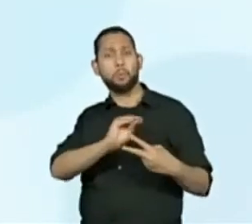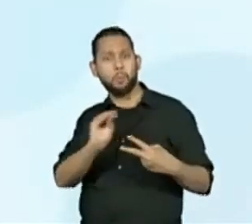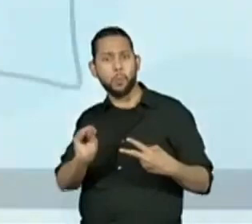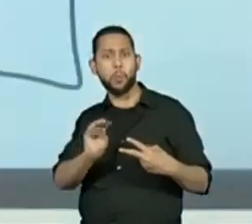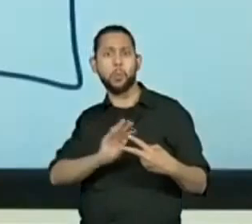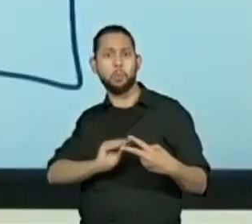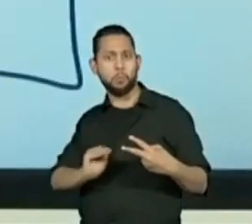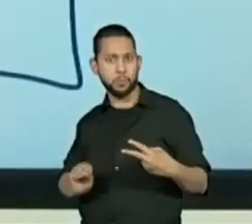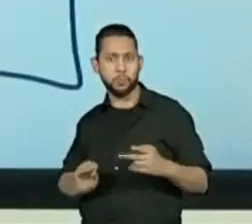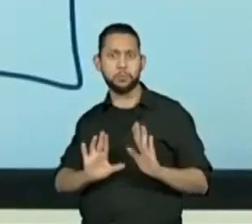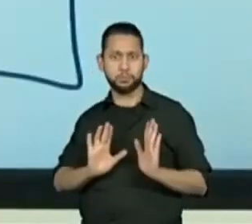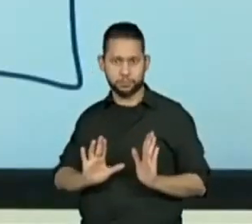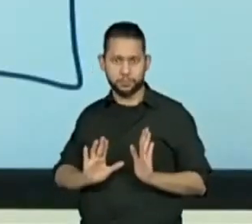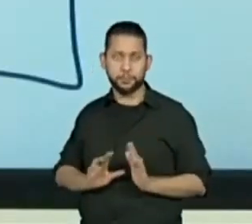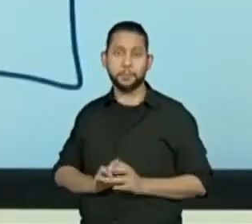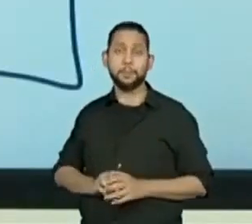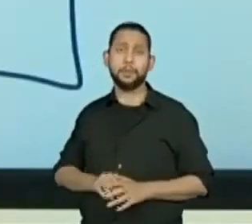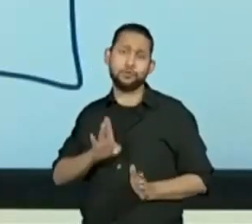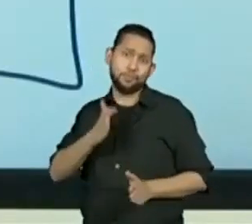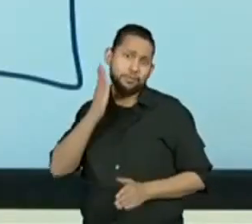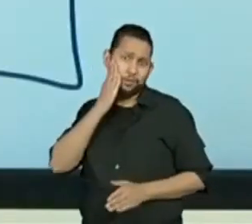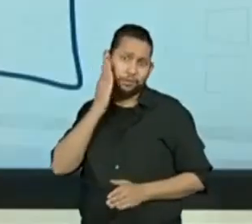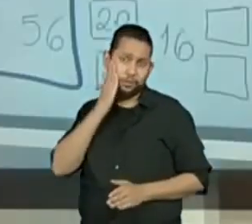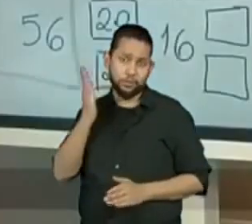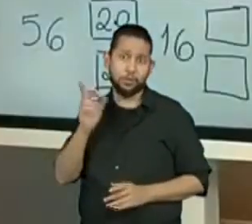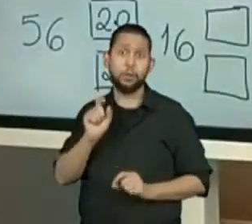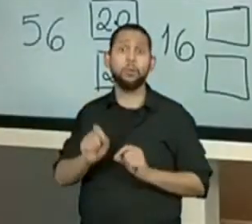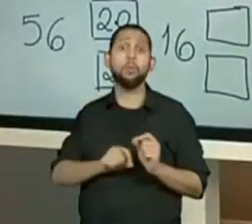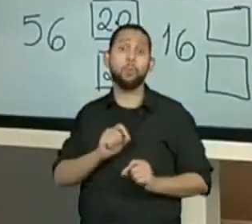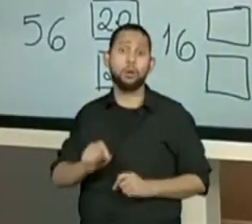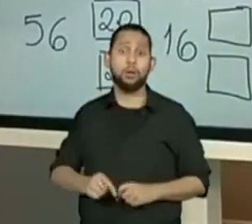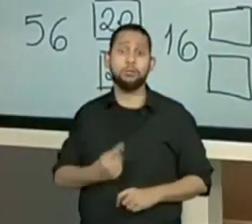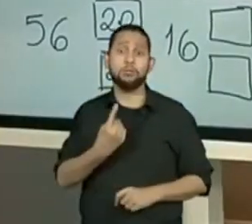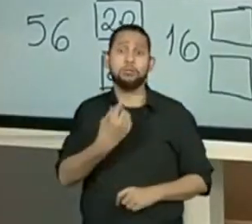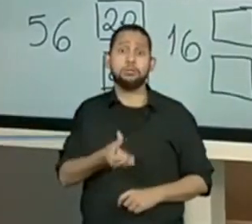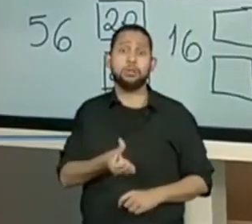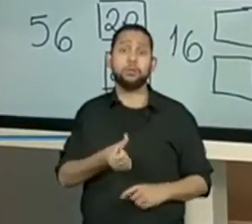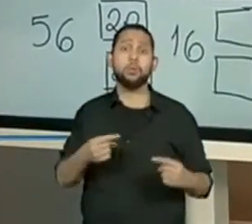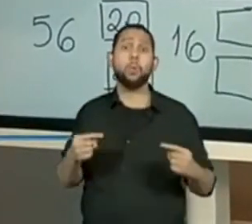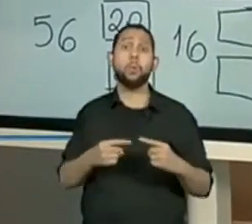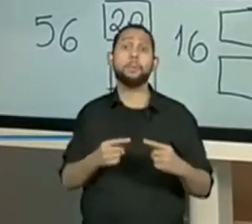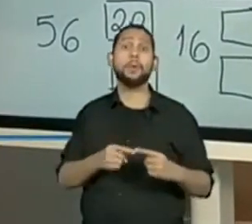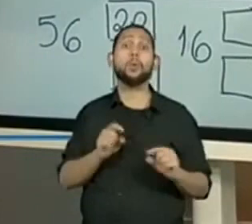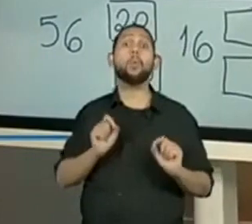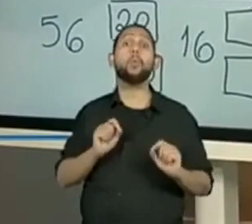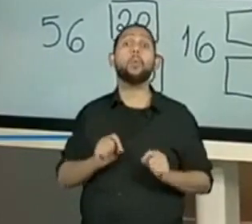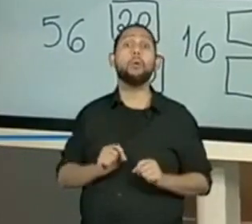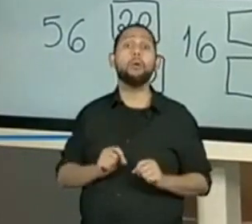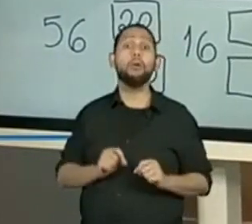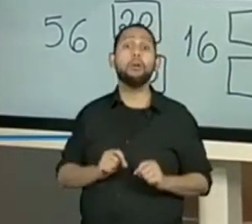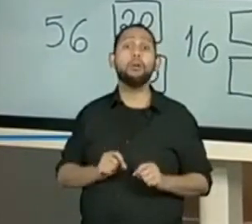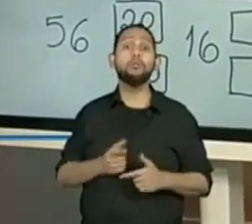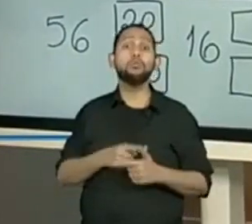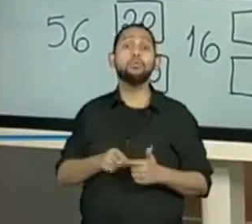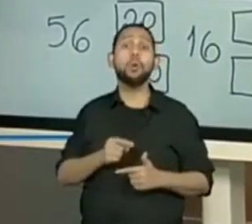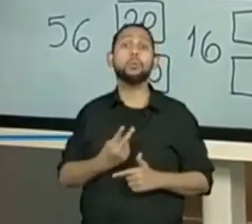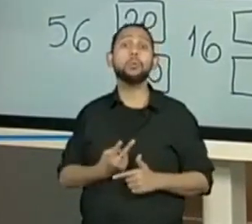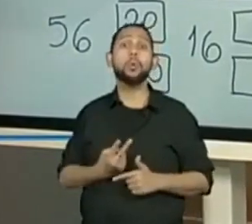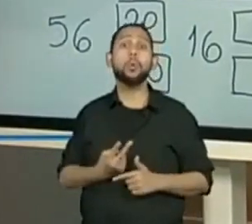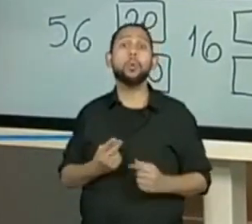continuar decompondo mas a gente já sabe que 16 é o dobro de qual número